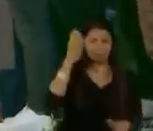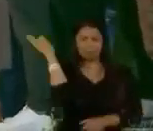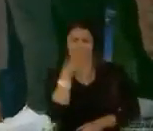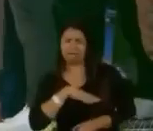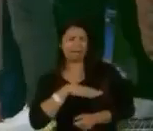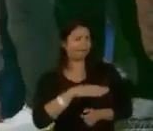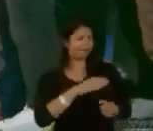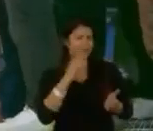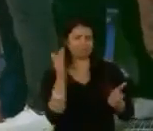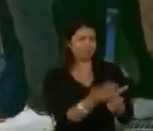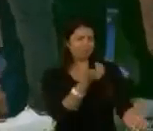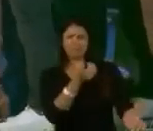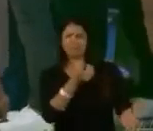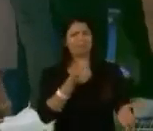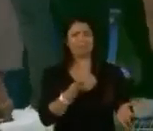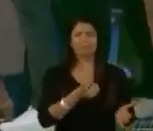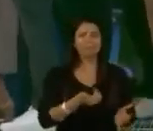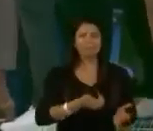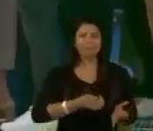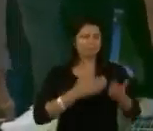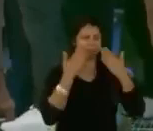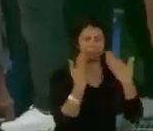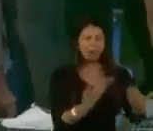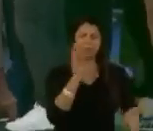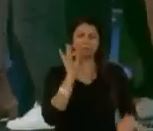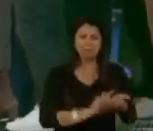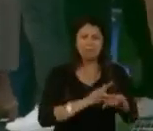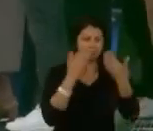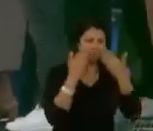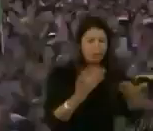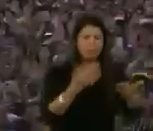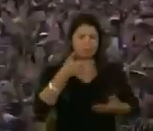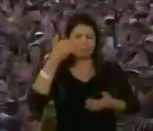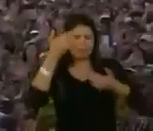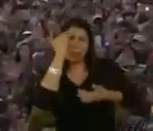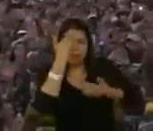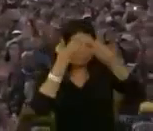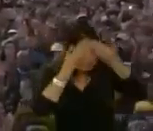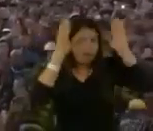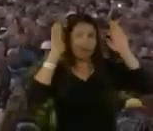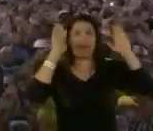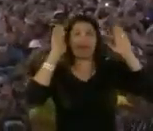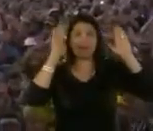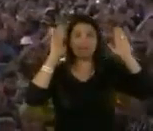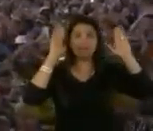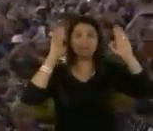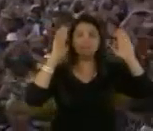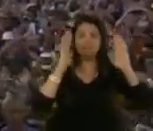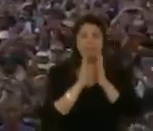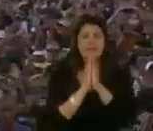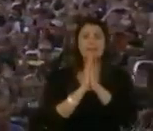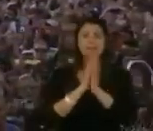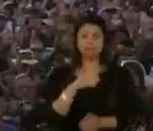gente diante do povo brasileiro. Abre os olhos desse povo. Nós somos a tua